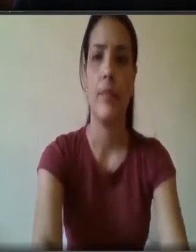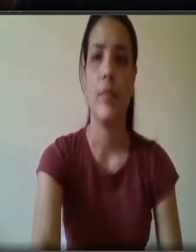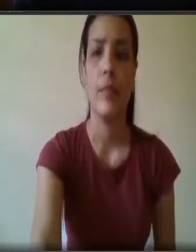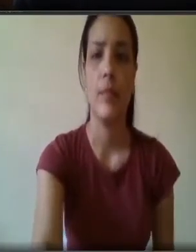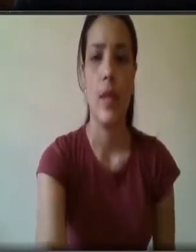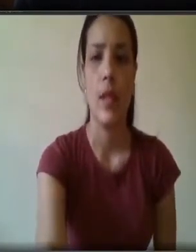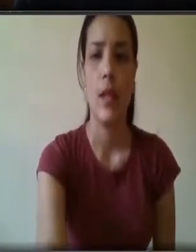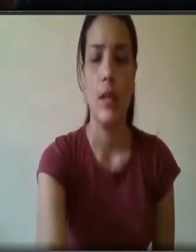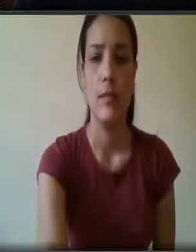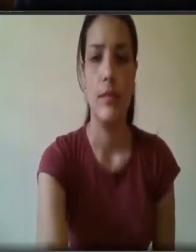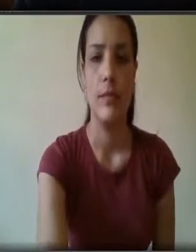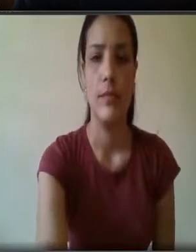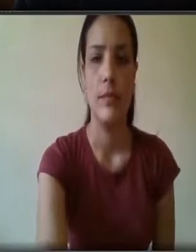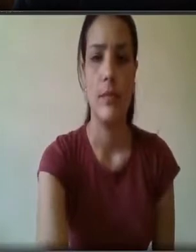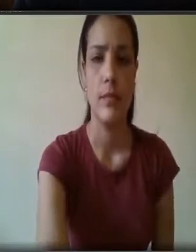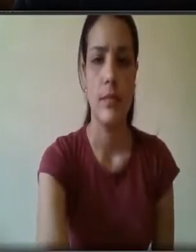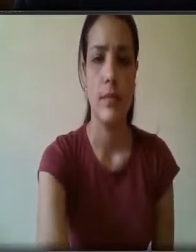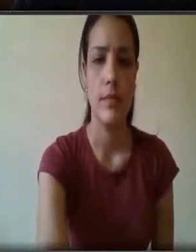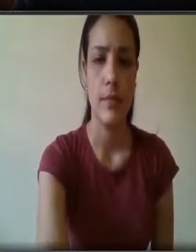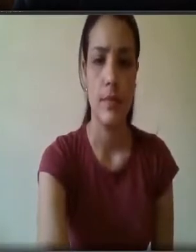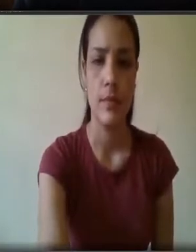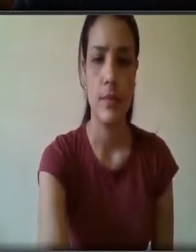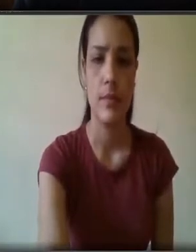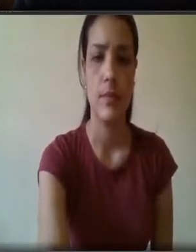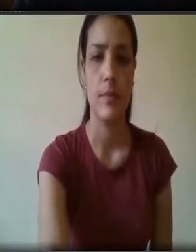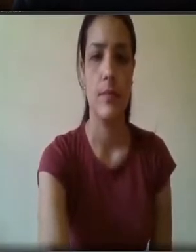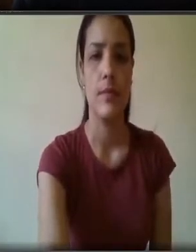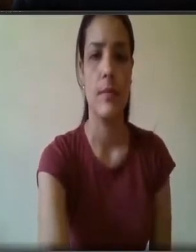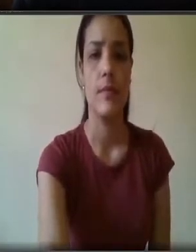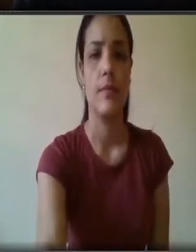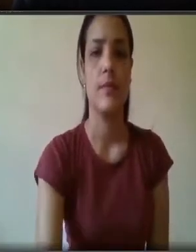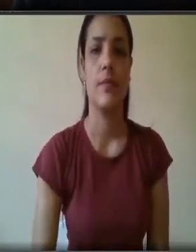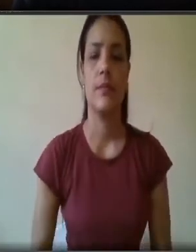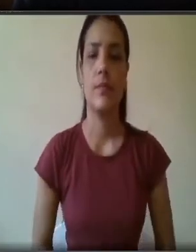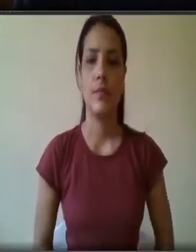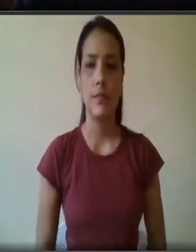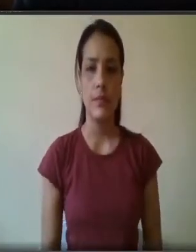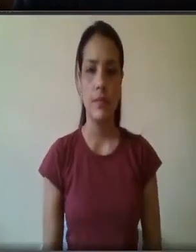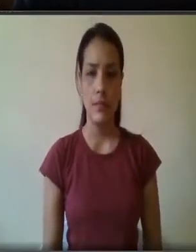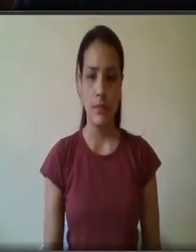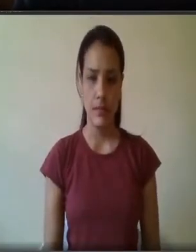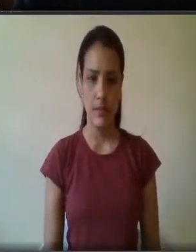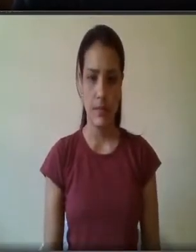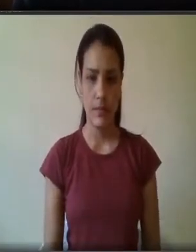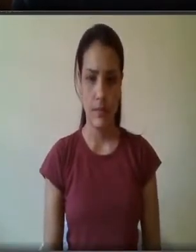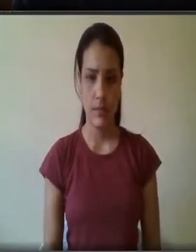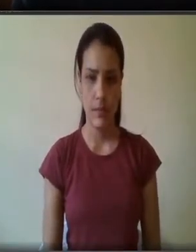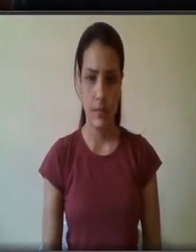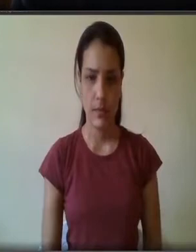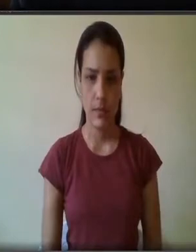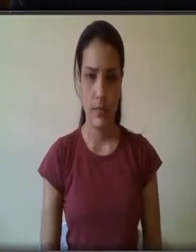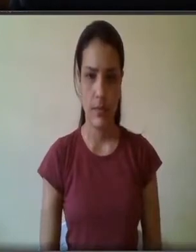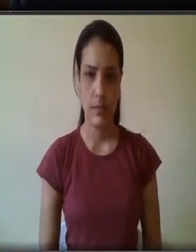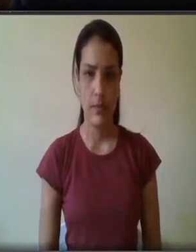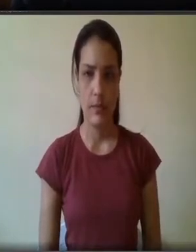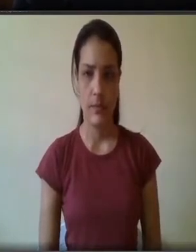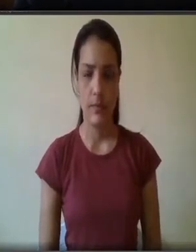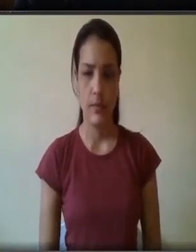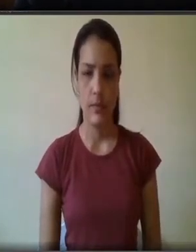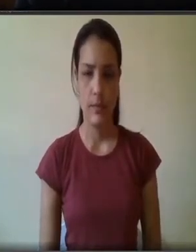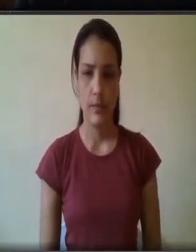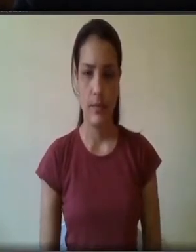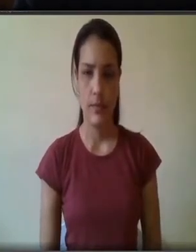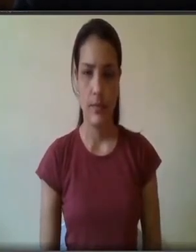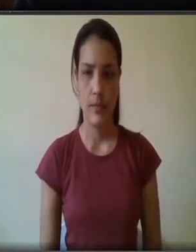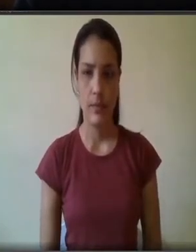abriu, formou aqui uma bacia sedimentar, tinha uma superfície líquida, conforme foi